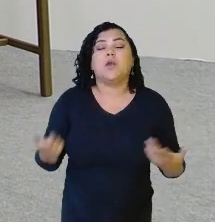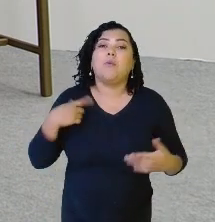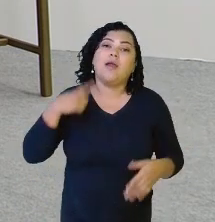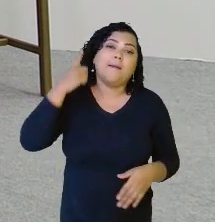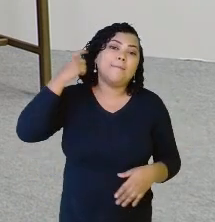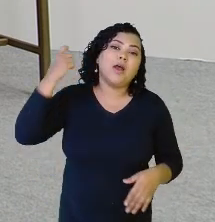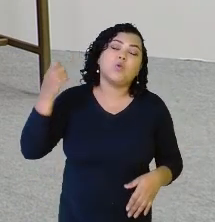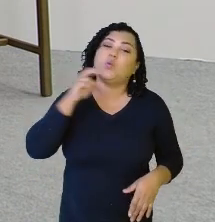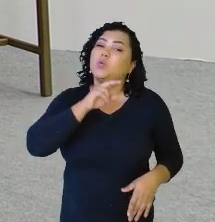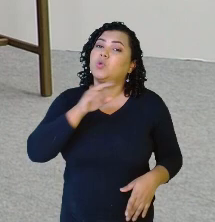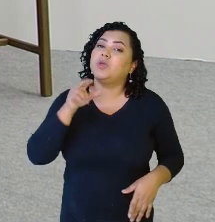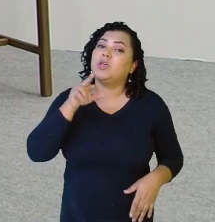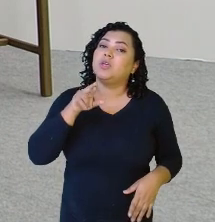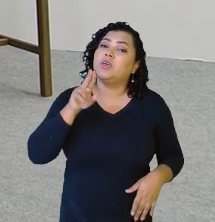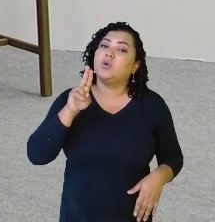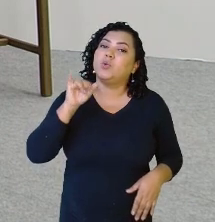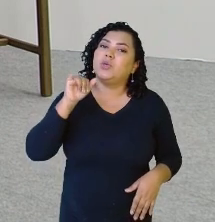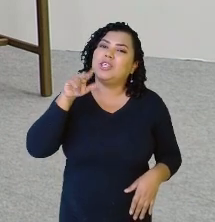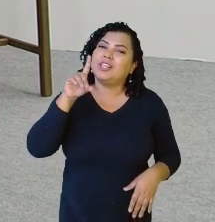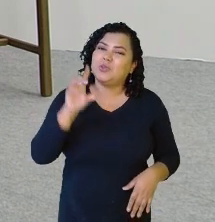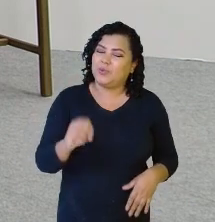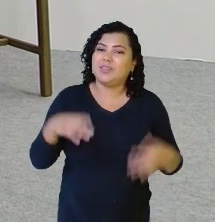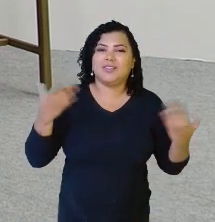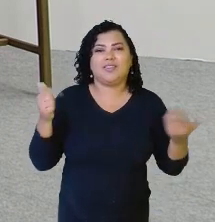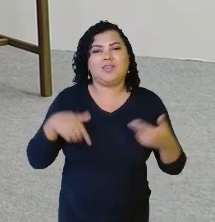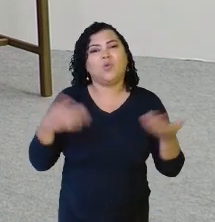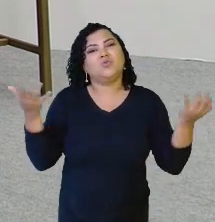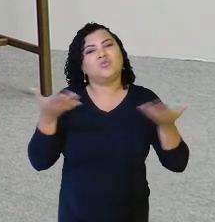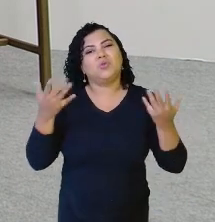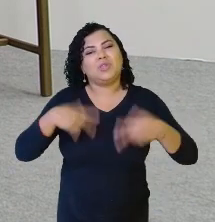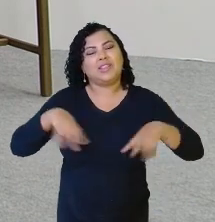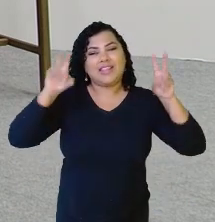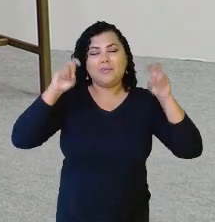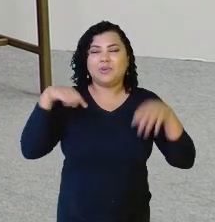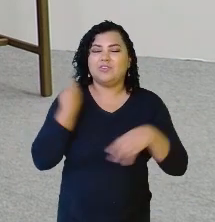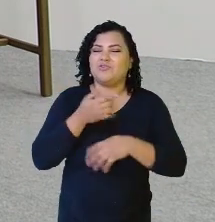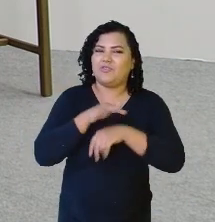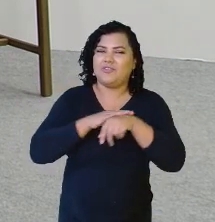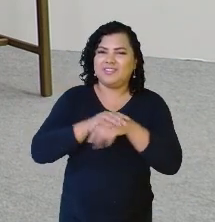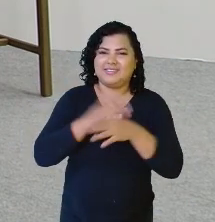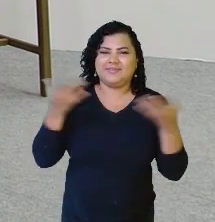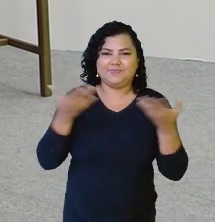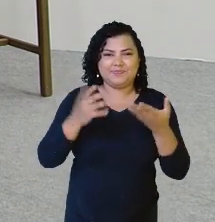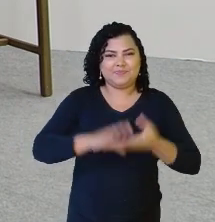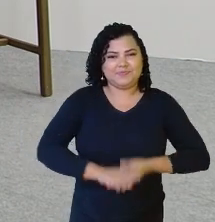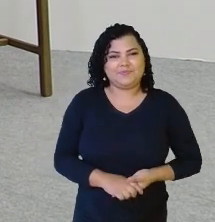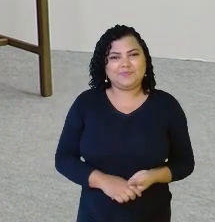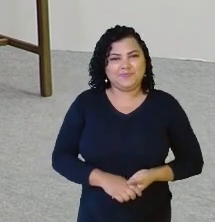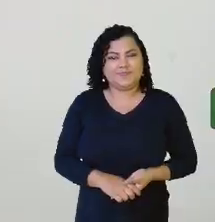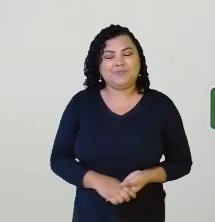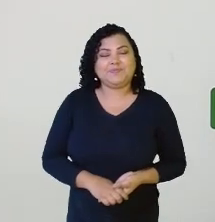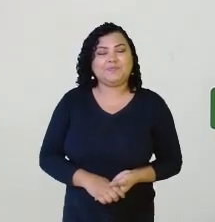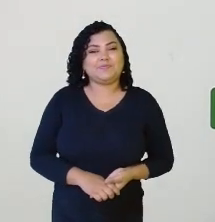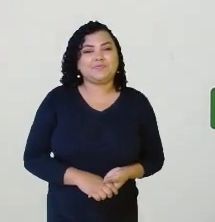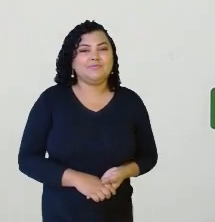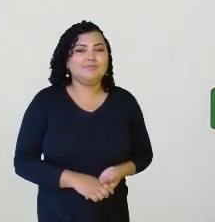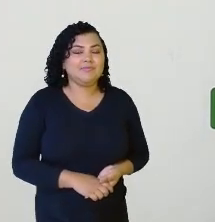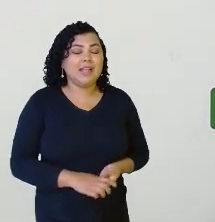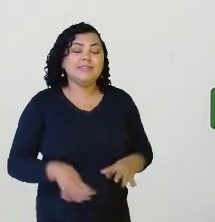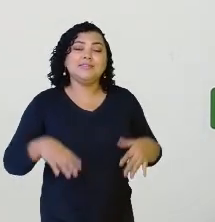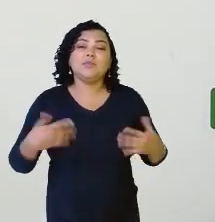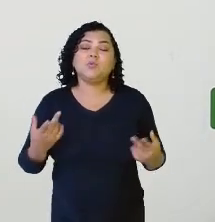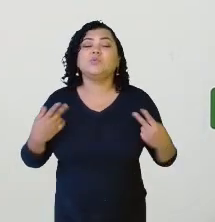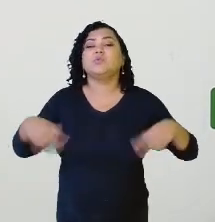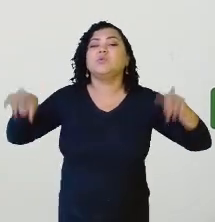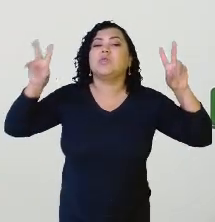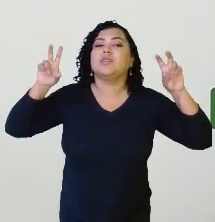é sobre o assunto que a gente vai falar hoje. Vamos lá, vamos seguir na nossa aula de hoje. A gente vai falar sobre